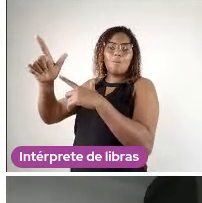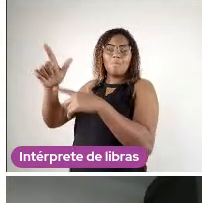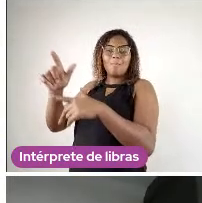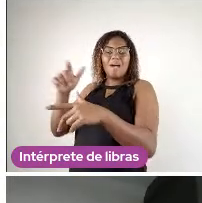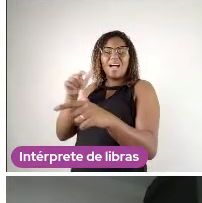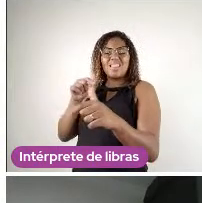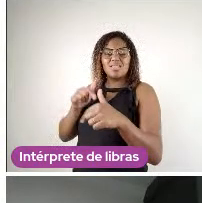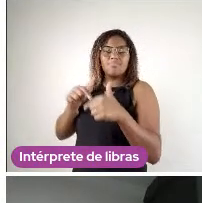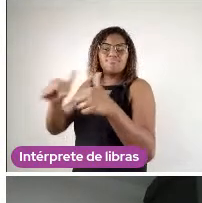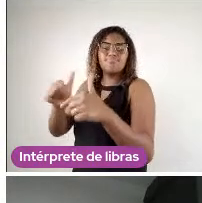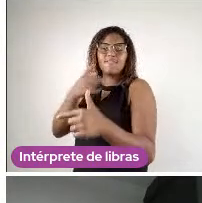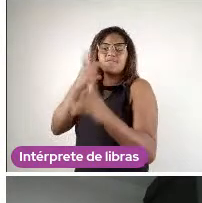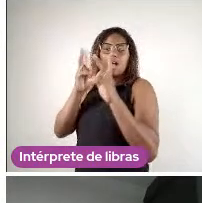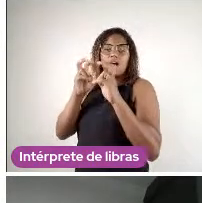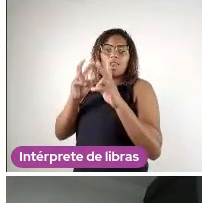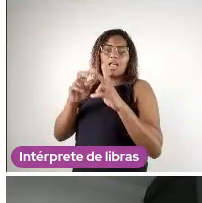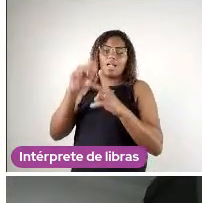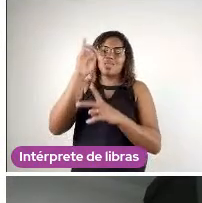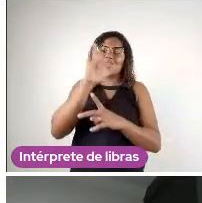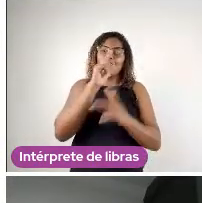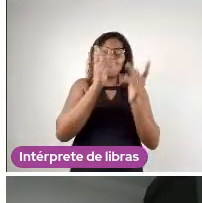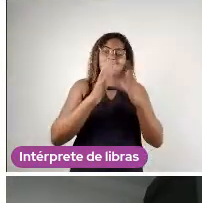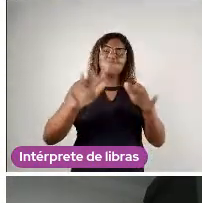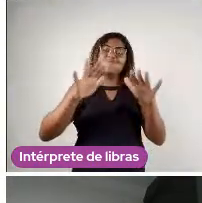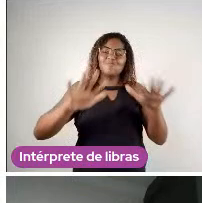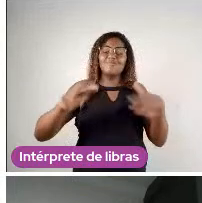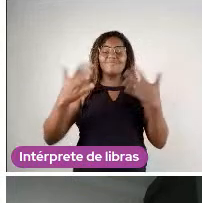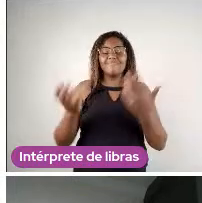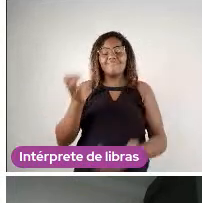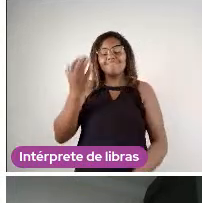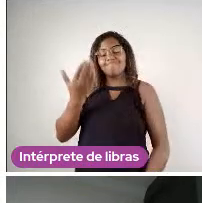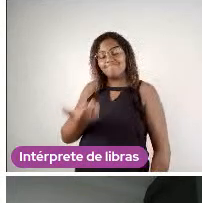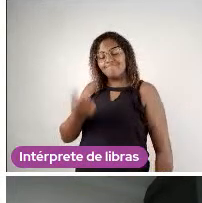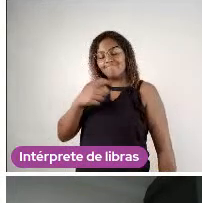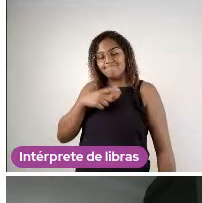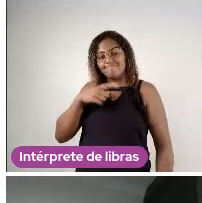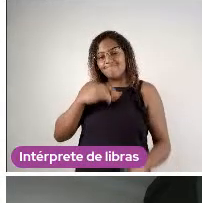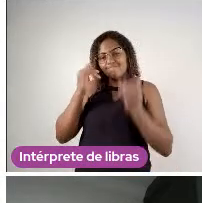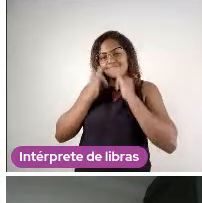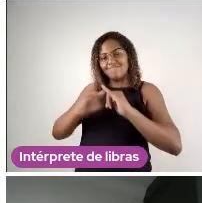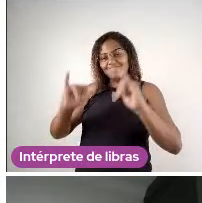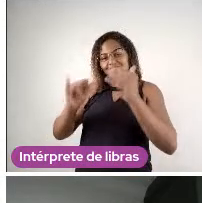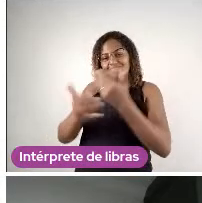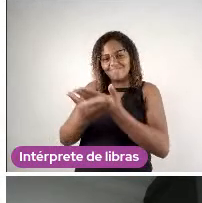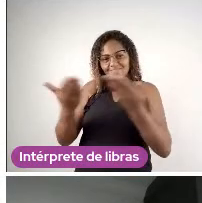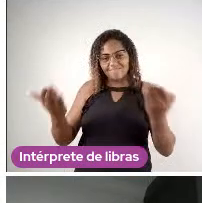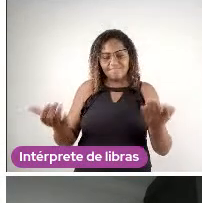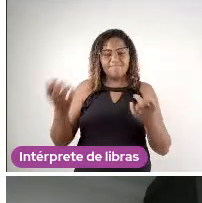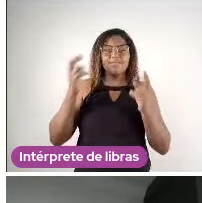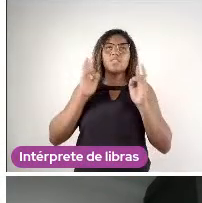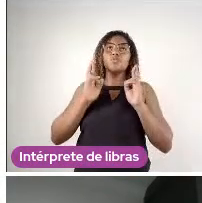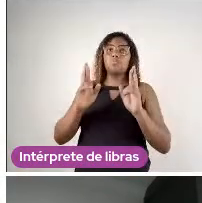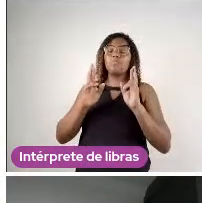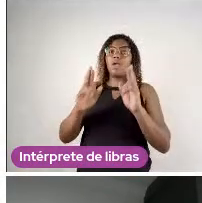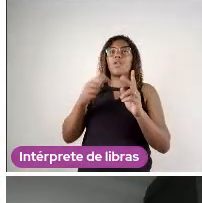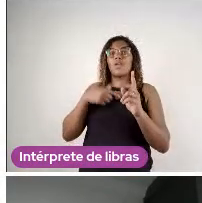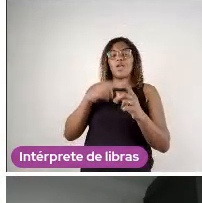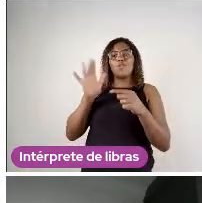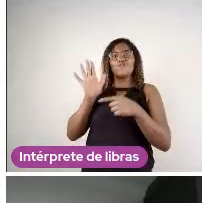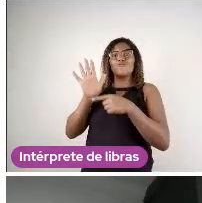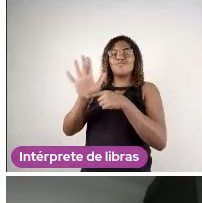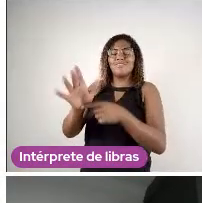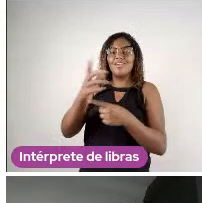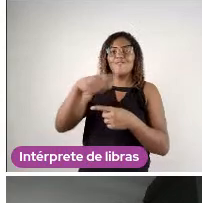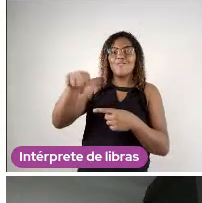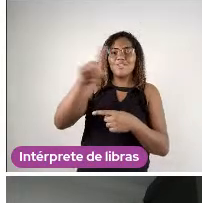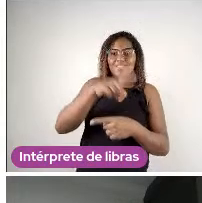ao longo da década. Então, era isso que eu tinha para compartilhar com vocês. Espero que eu tenha contribuído com